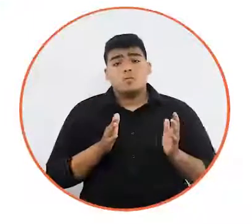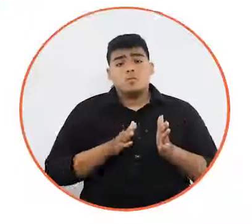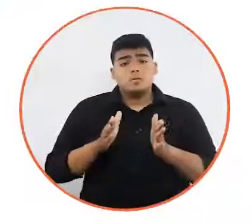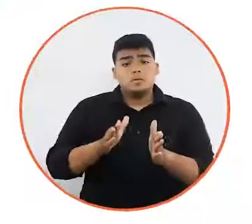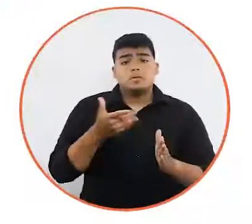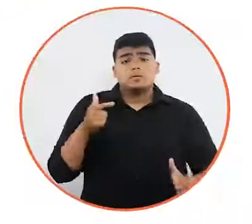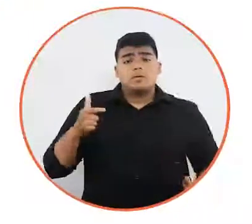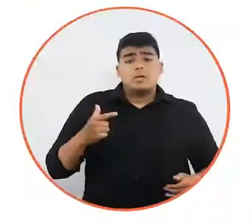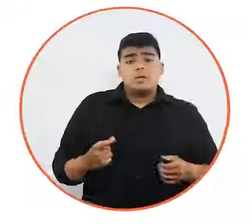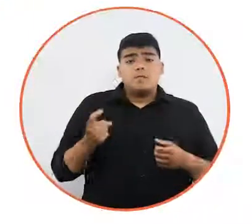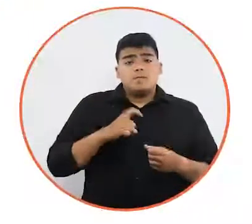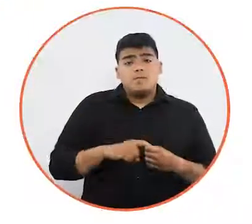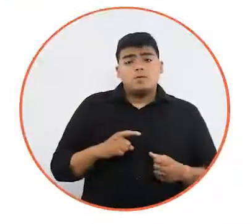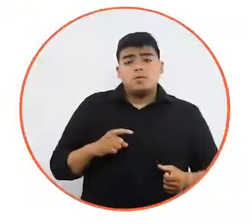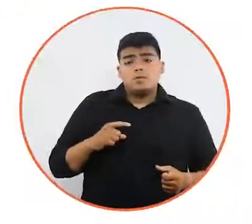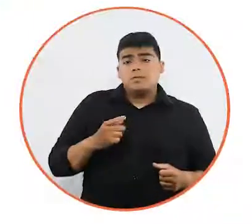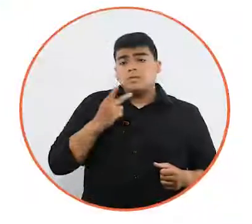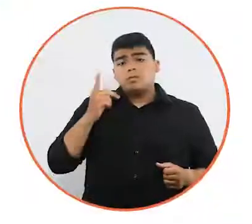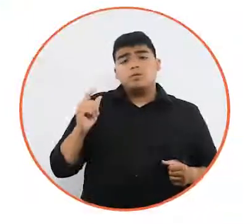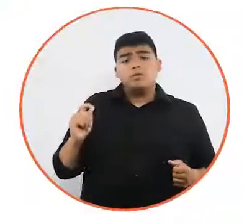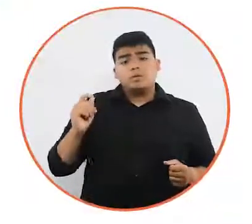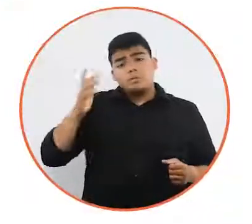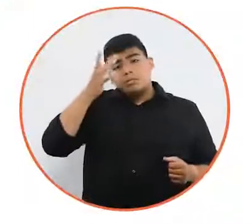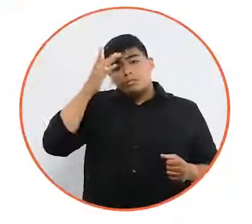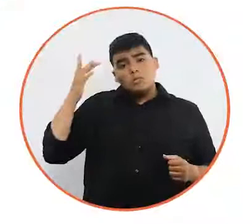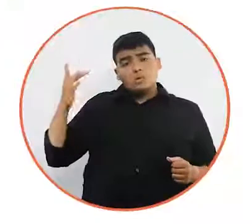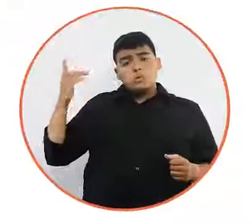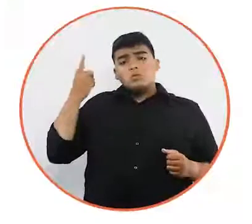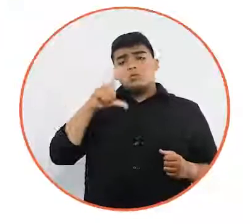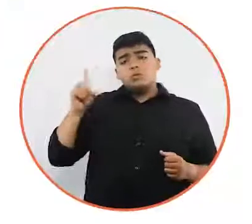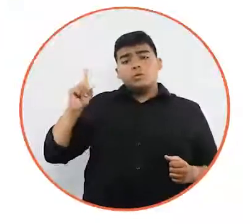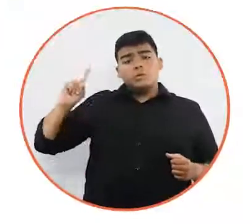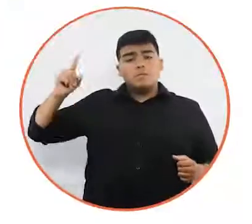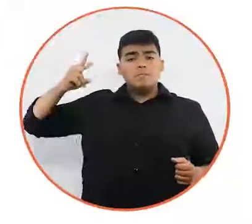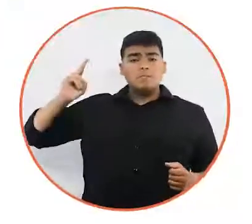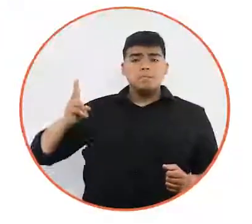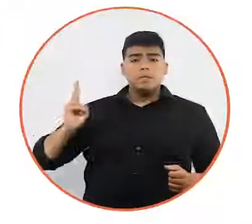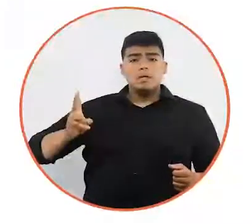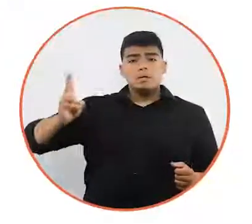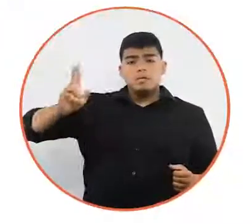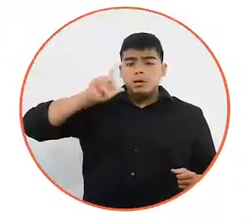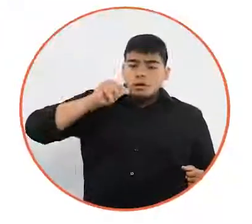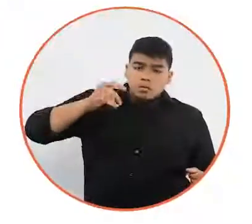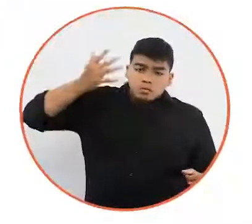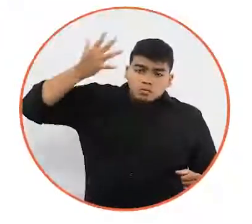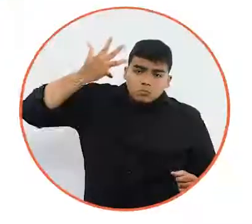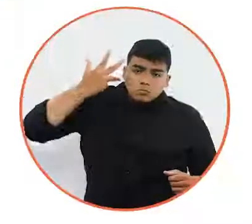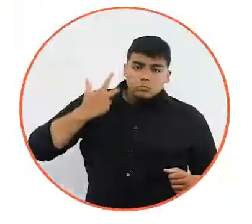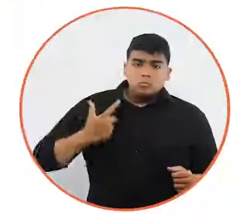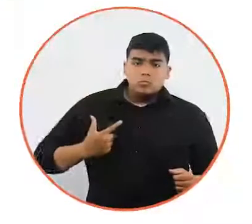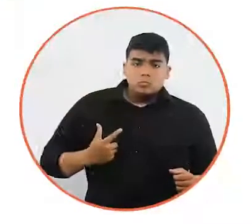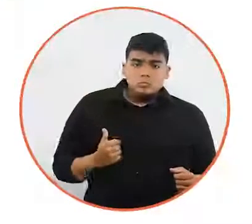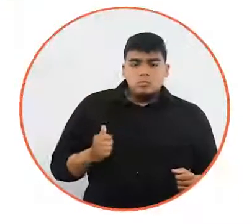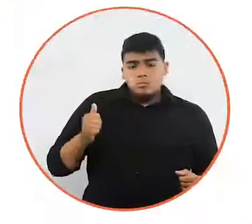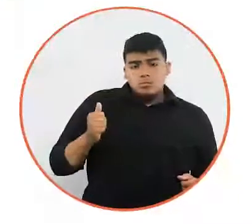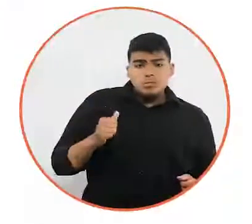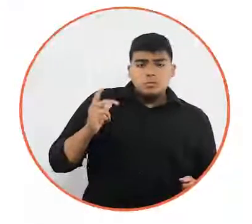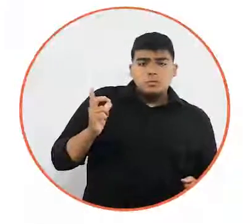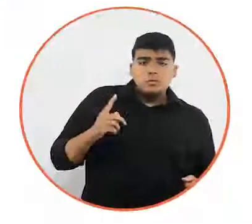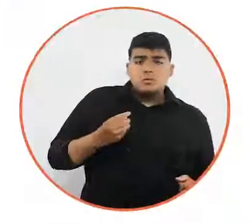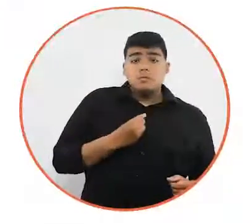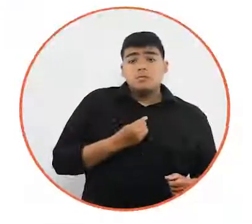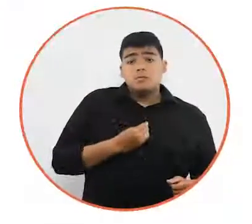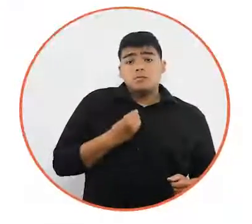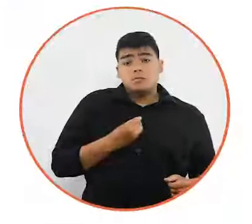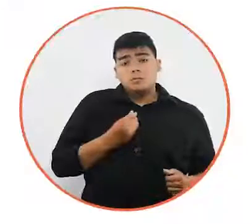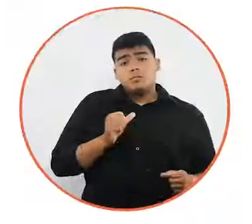retorno. Existe até um provérbio popular que diz que, né, ninguém bebe da mesma água do rio. Por quê? Porque ela vai embora e já vem outra água. Assim é a vida, ela vai passando,